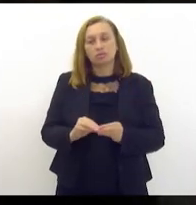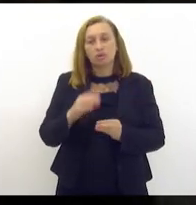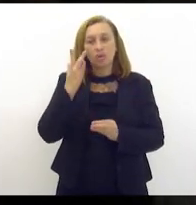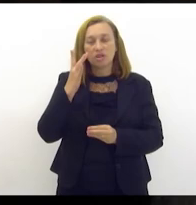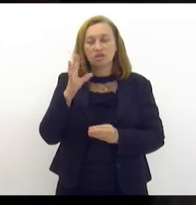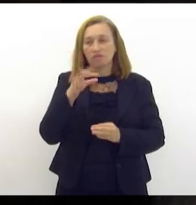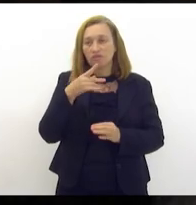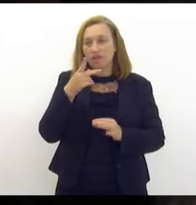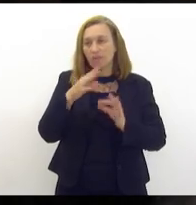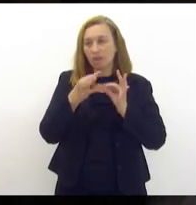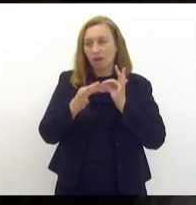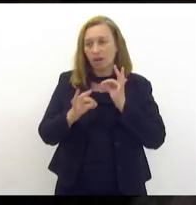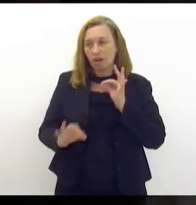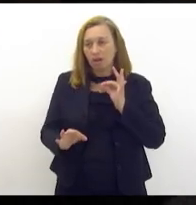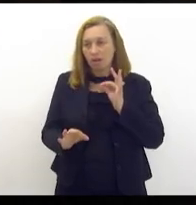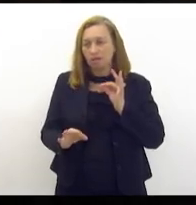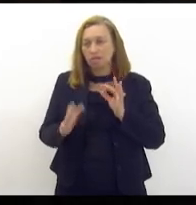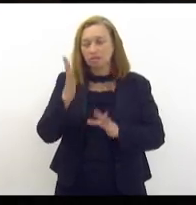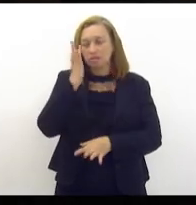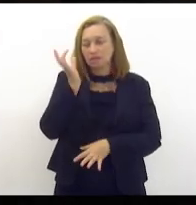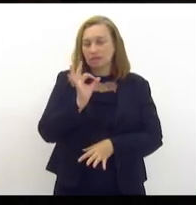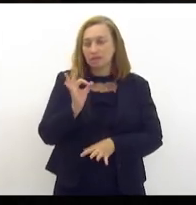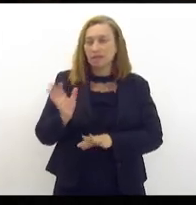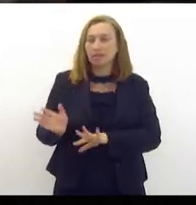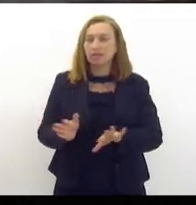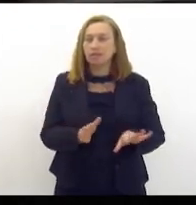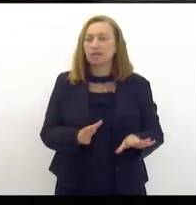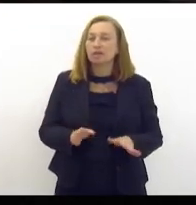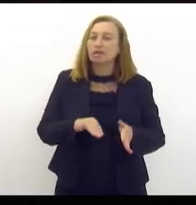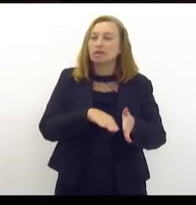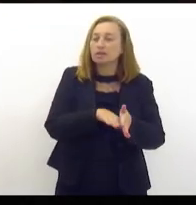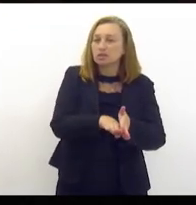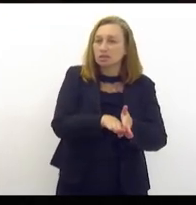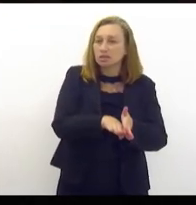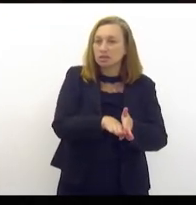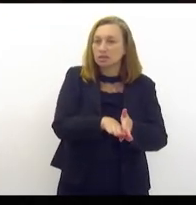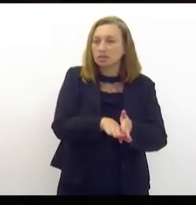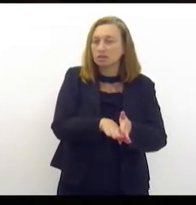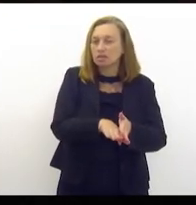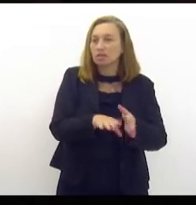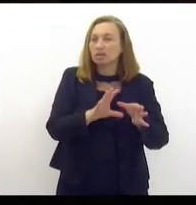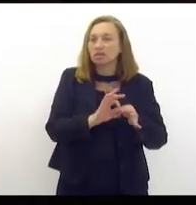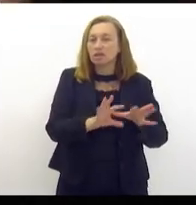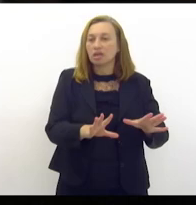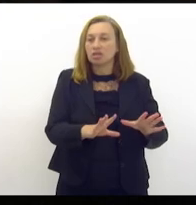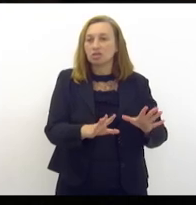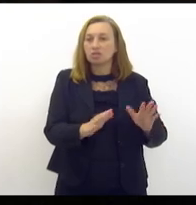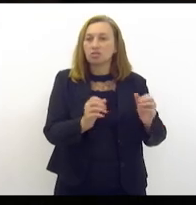muito e talvez alguém não tenha entendido bem, estacionar é quando você deixa o carro lá.